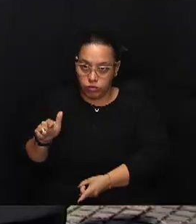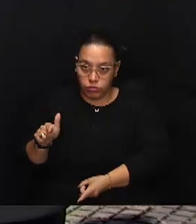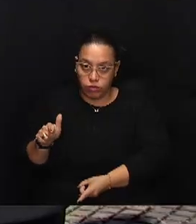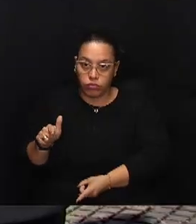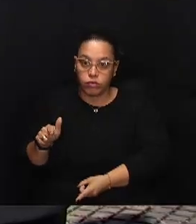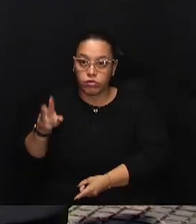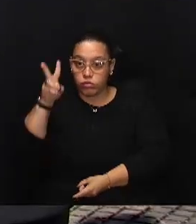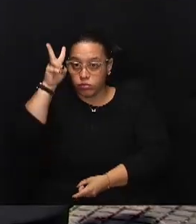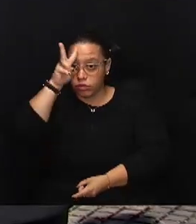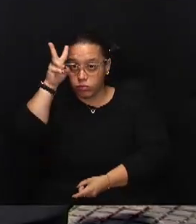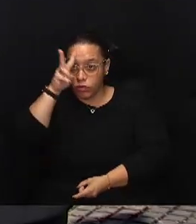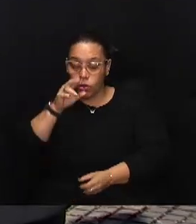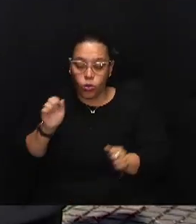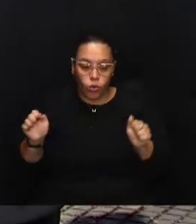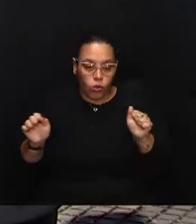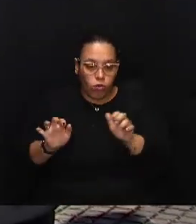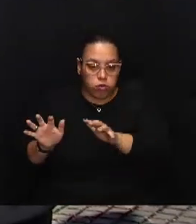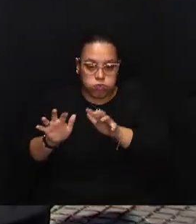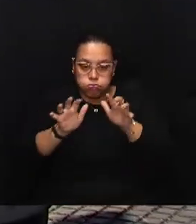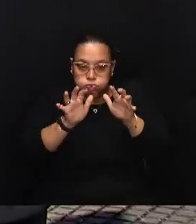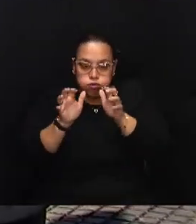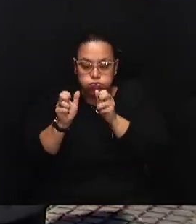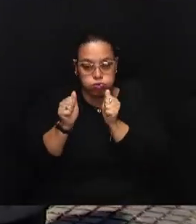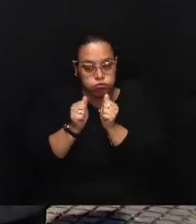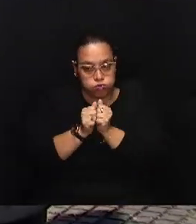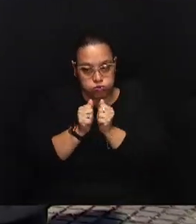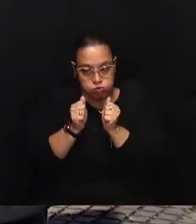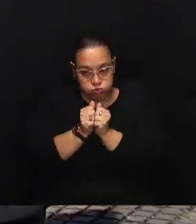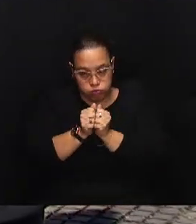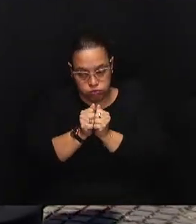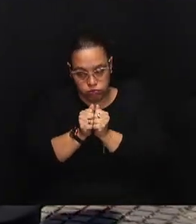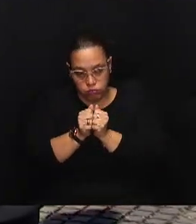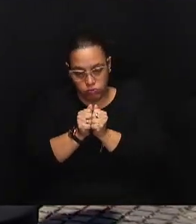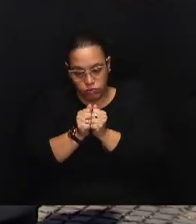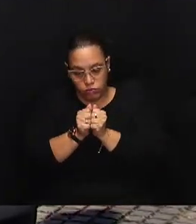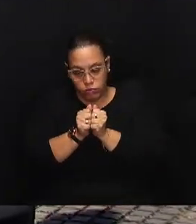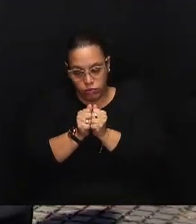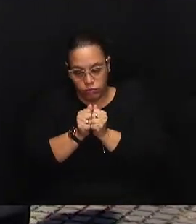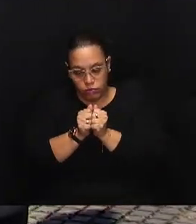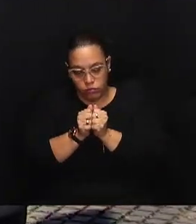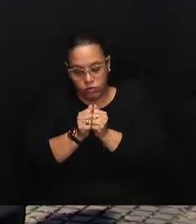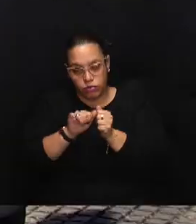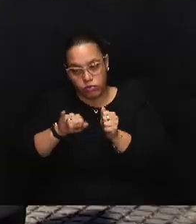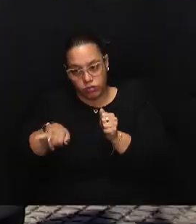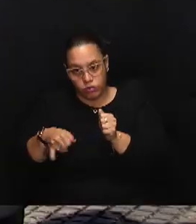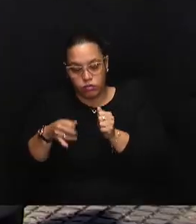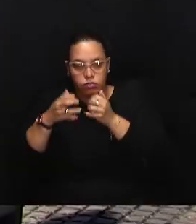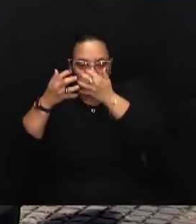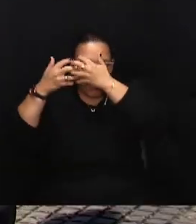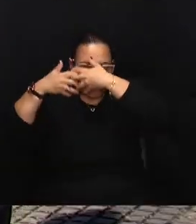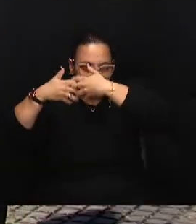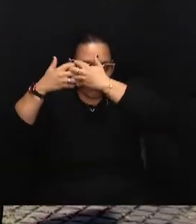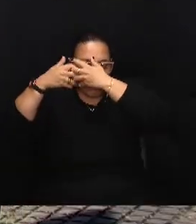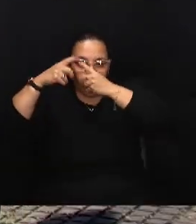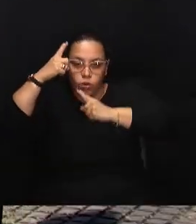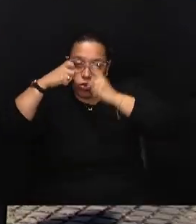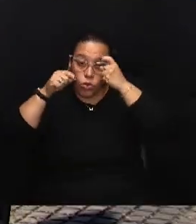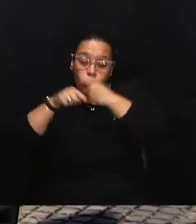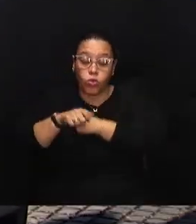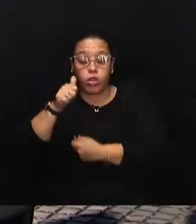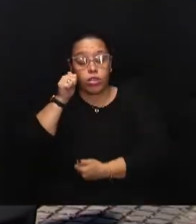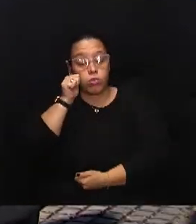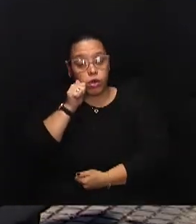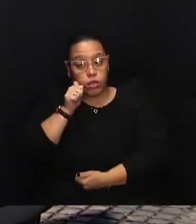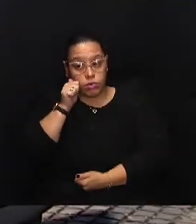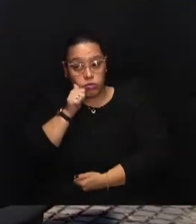uma história de assombração que traz junto uma oportunidade de reflexão sobre violências contra as mulheres.